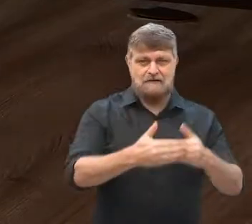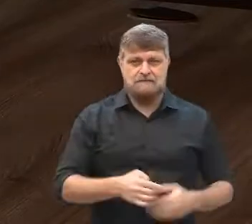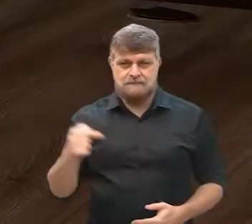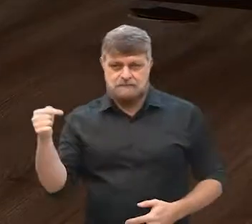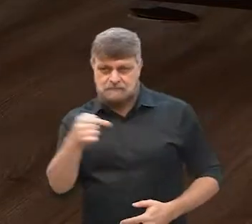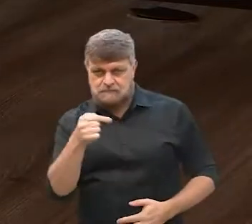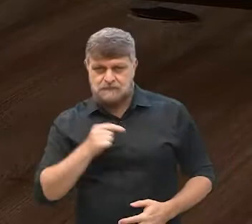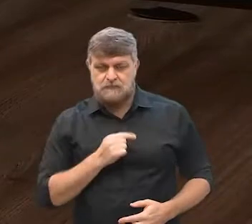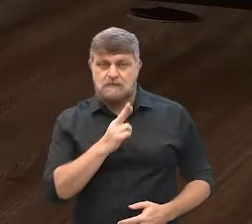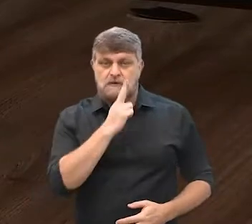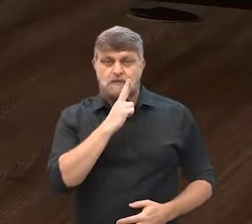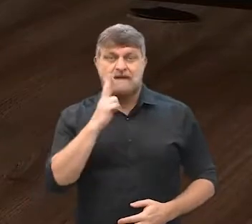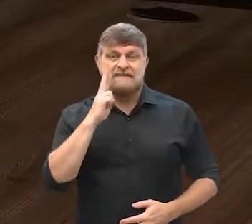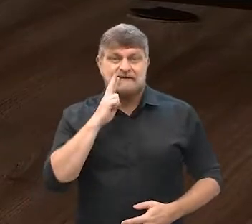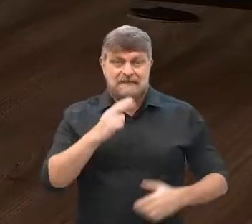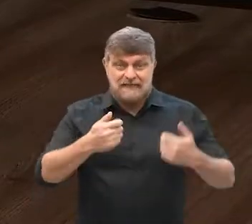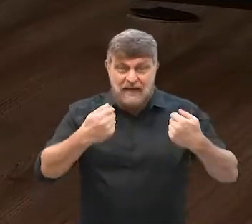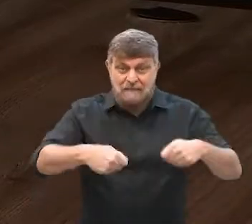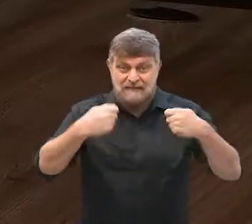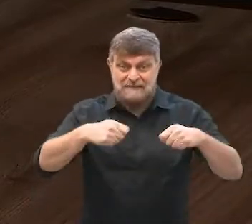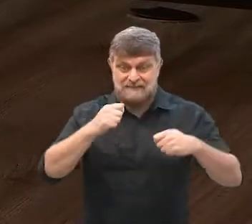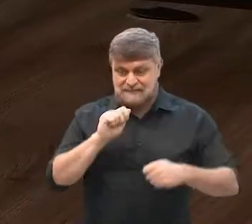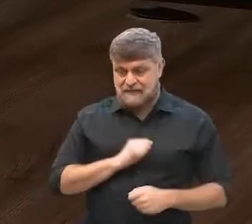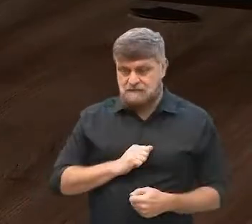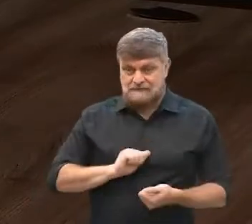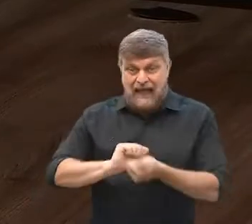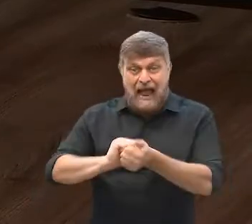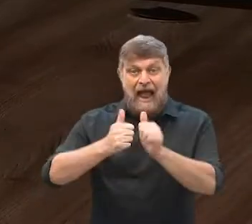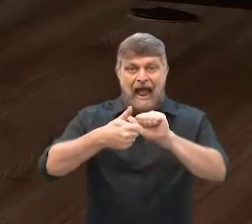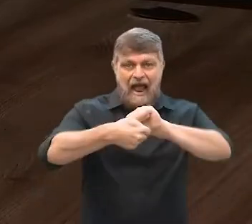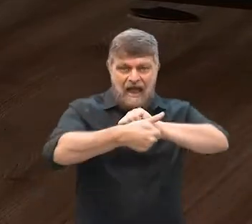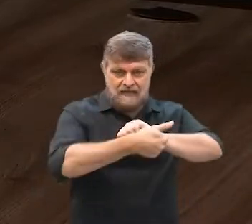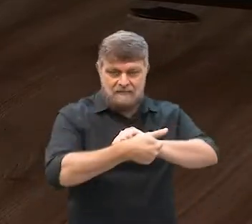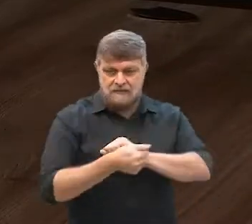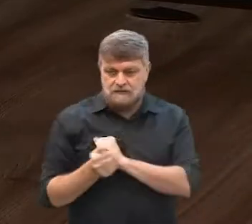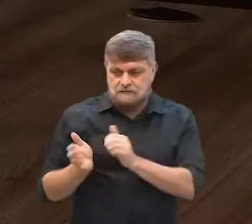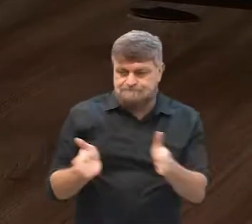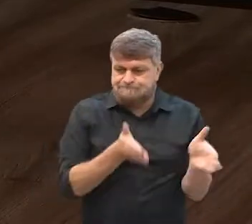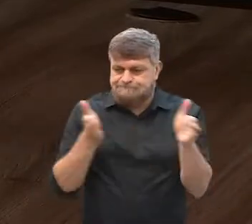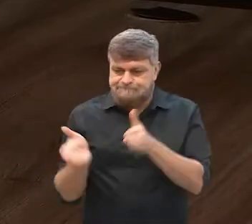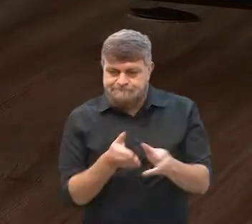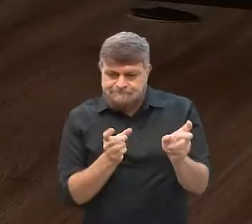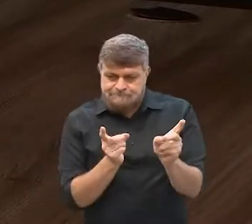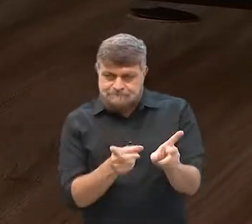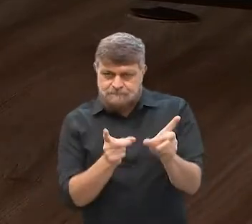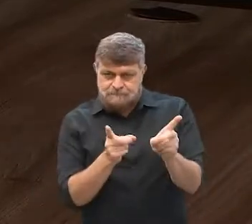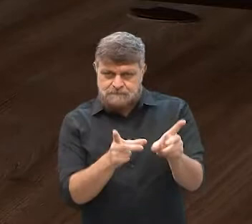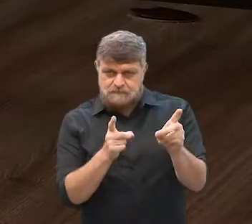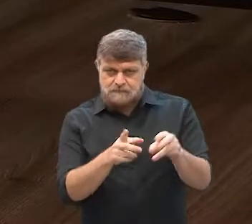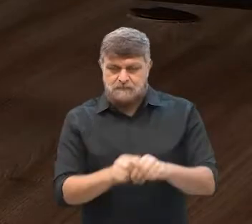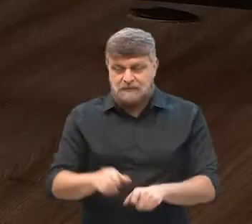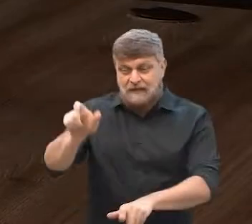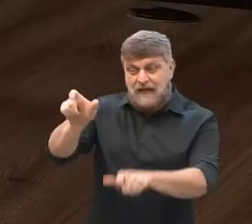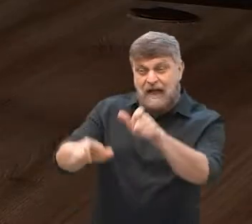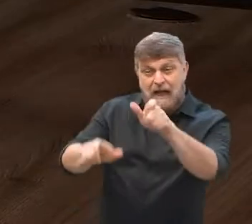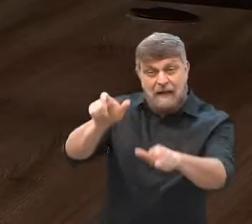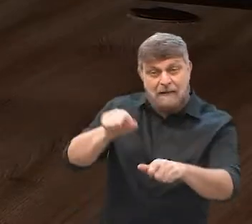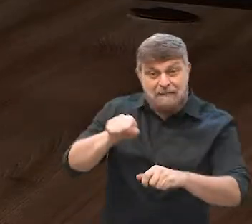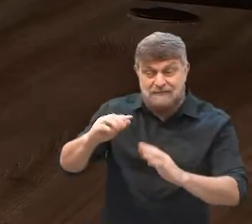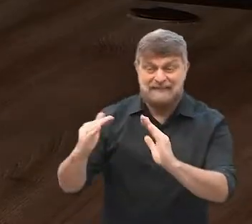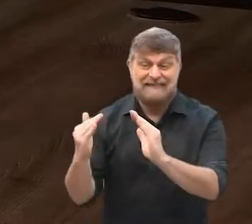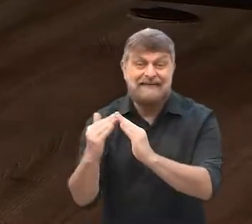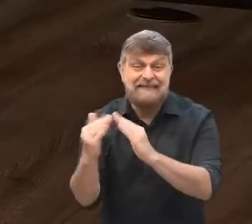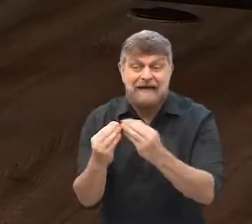Os próprios restaurantes tiveram que adequar os seus processos de produção para atender ainda aquele cliente que estava